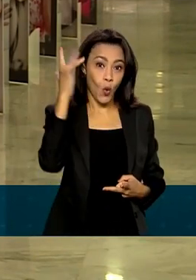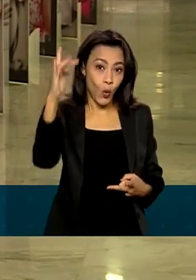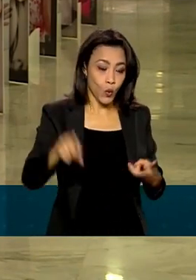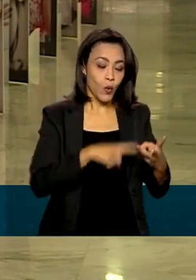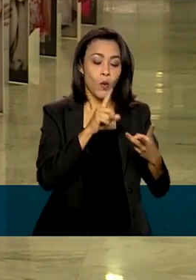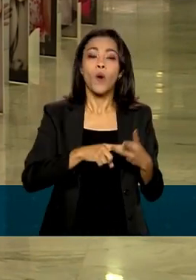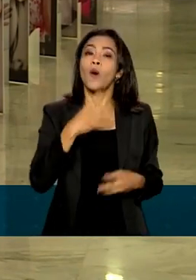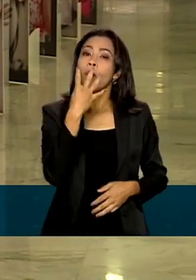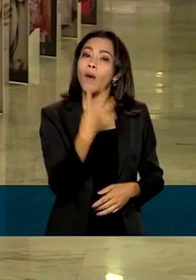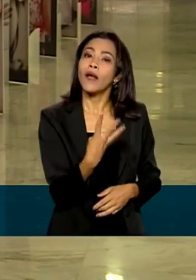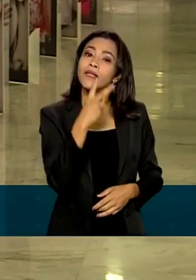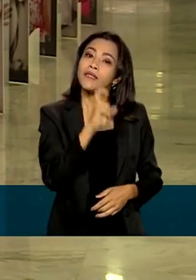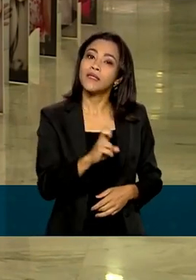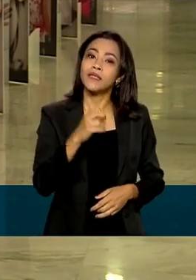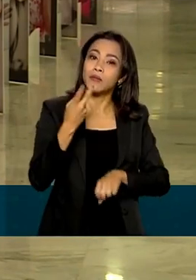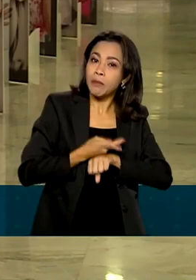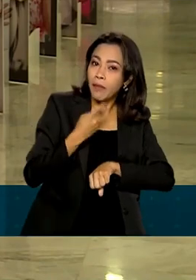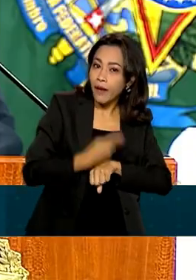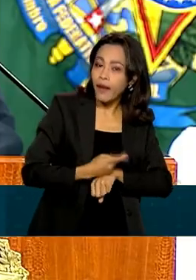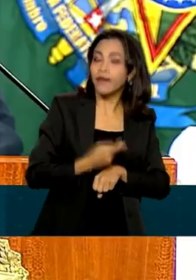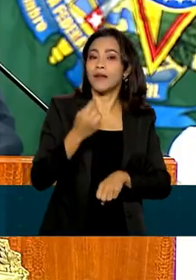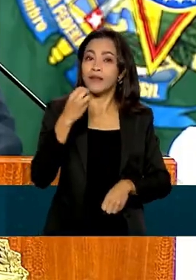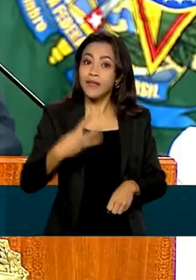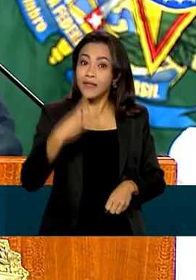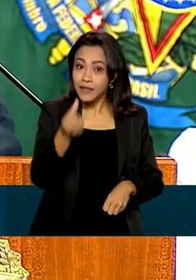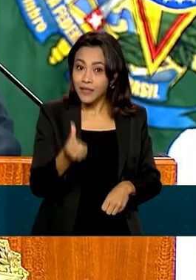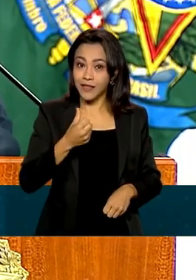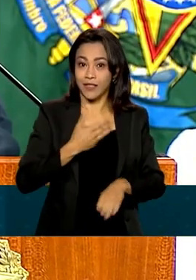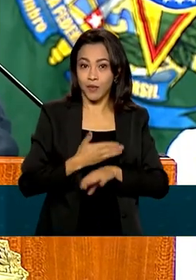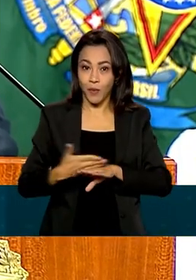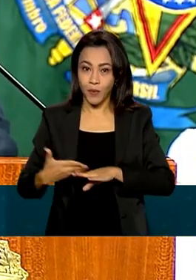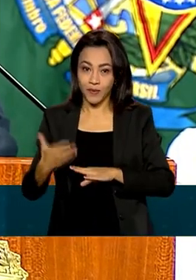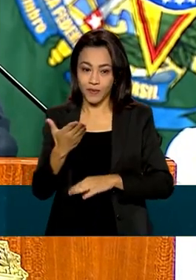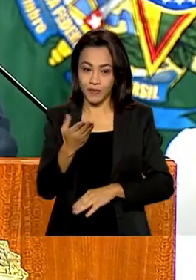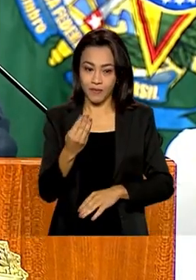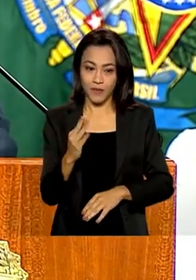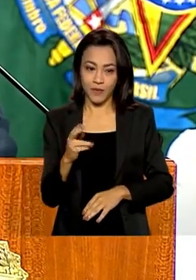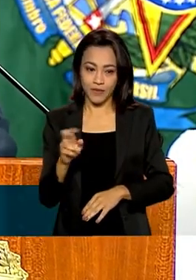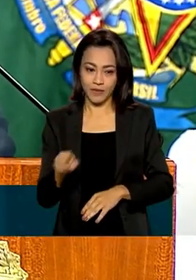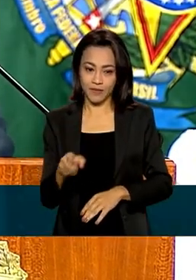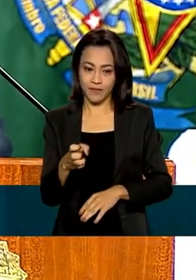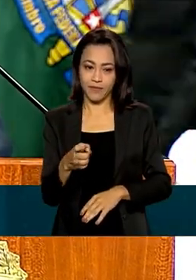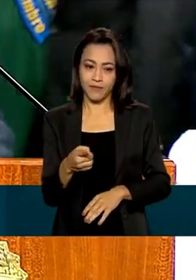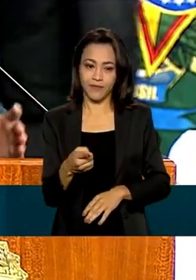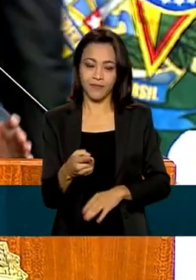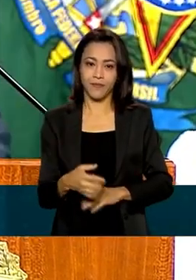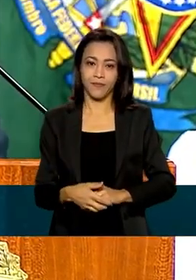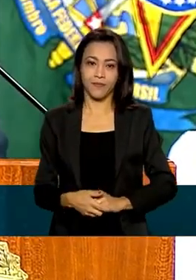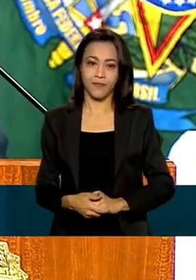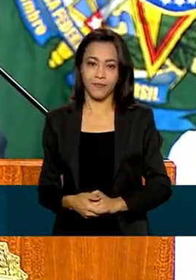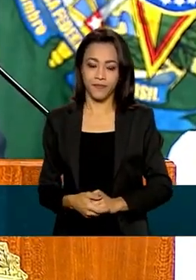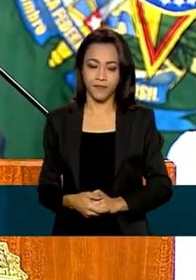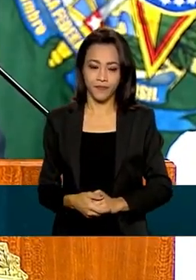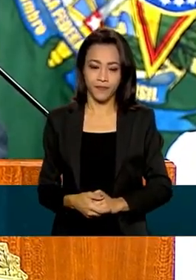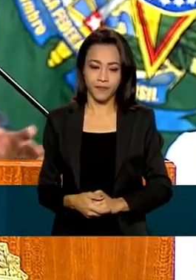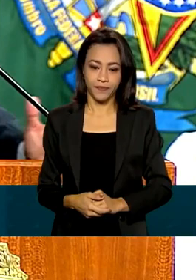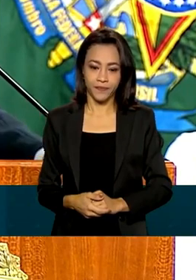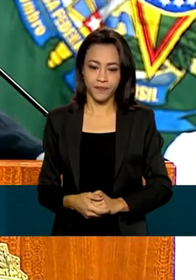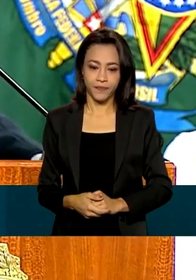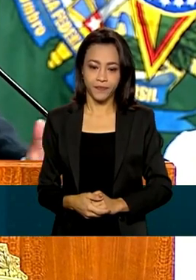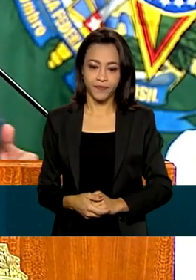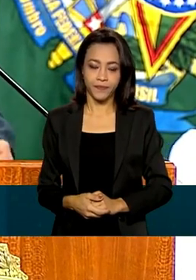de prata e 36 de bronze. Nos próximos ciclos olímpicos, nós possamos ver esses atletas